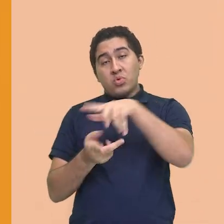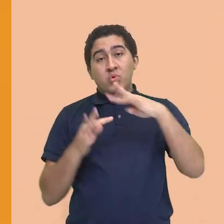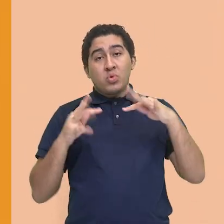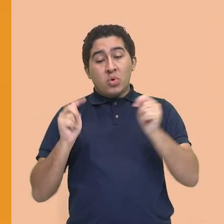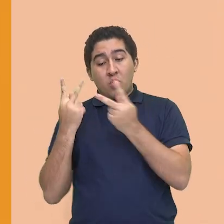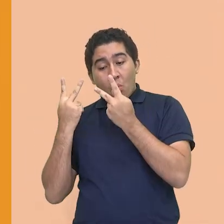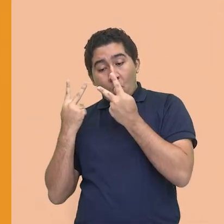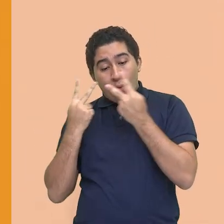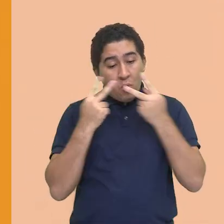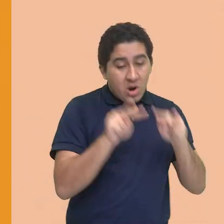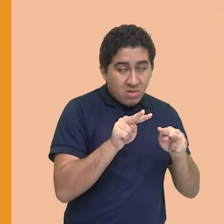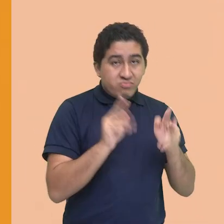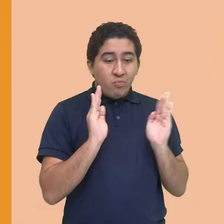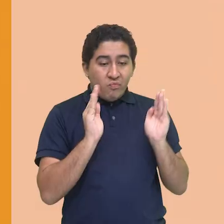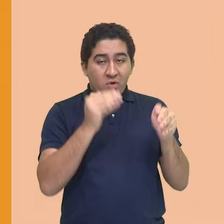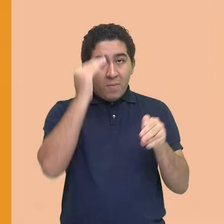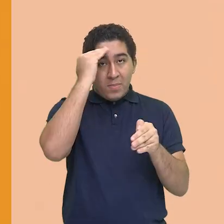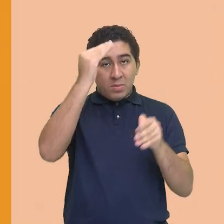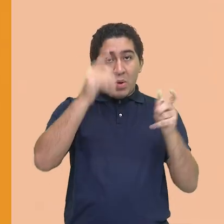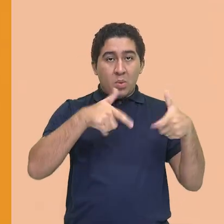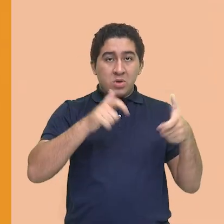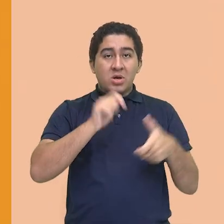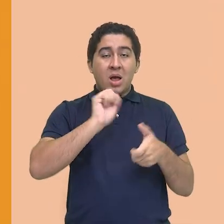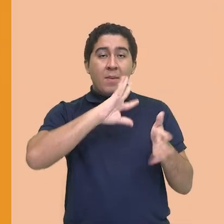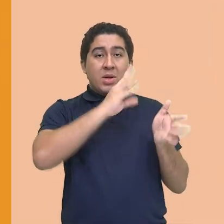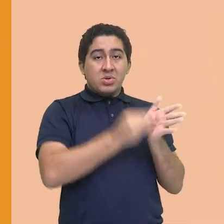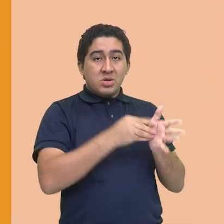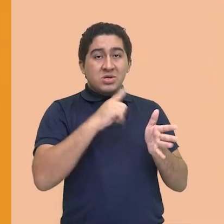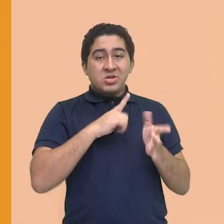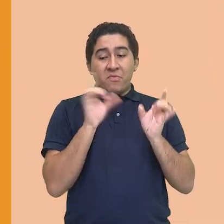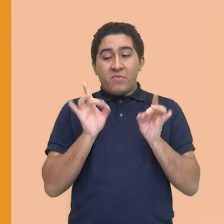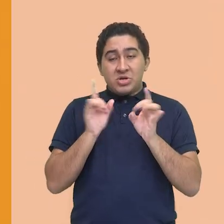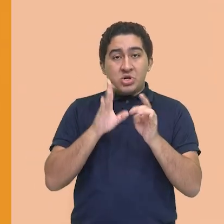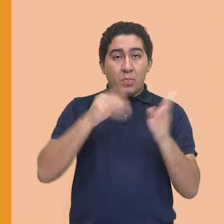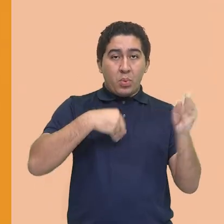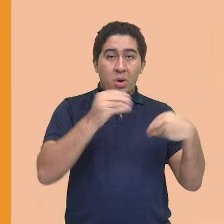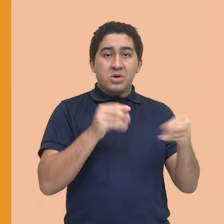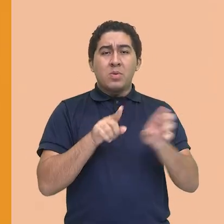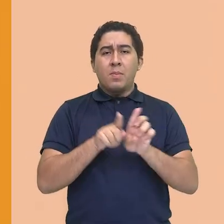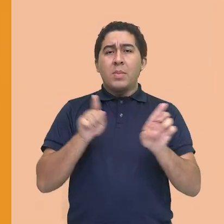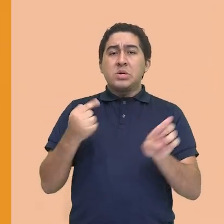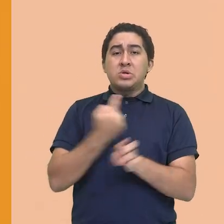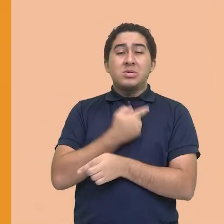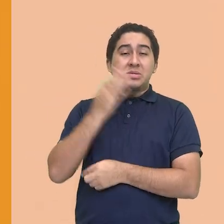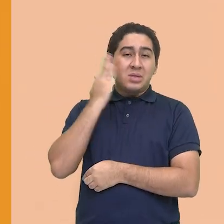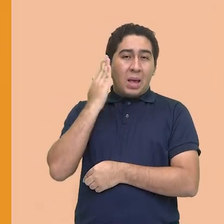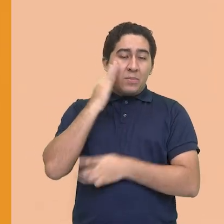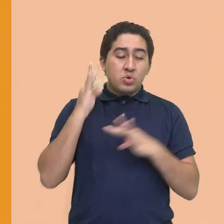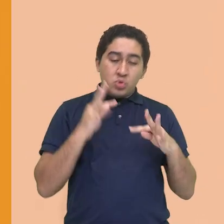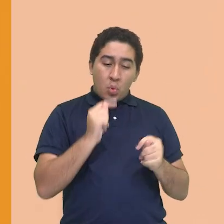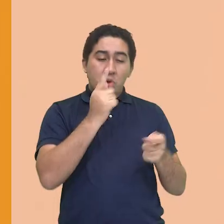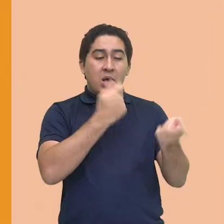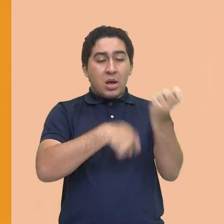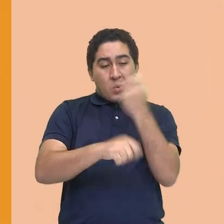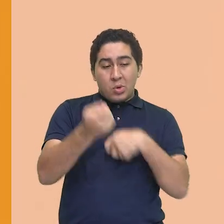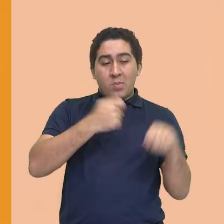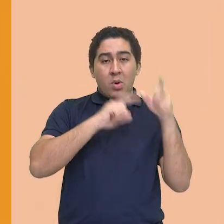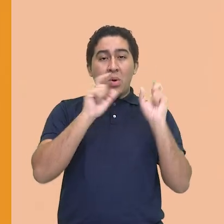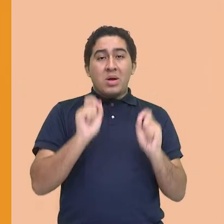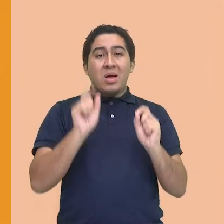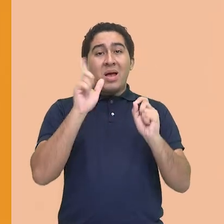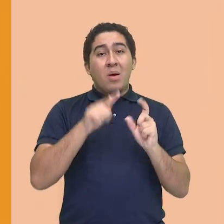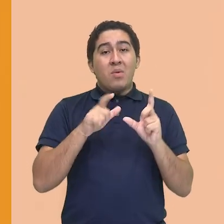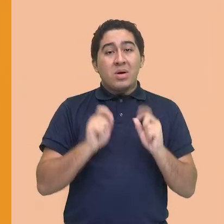o Brasil, especialmente ali na região amazônica. Mas a gente sabe que todo esse ciclo, essa economia gomífera, foi um